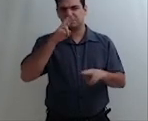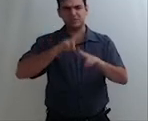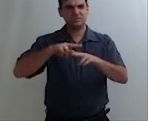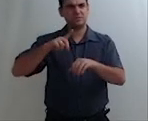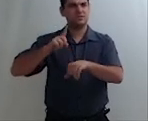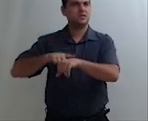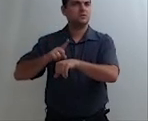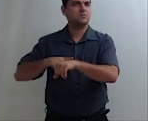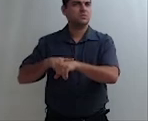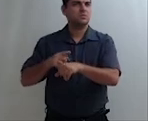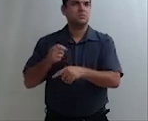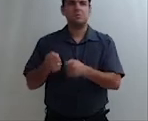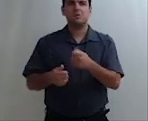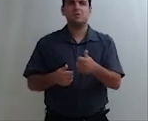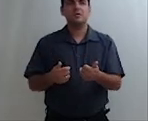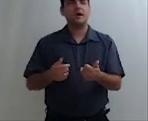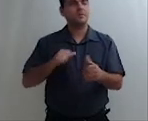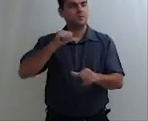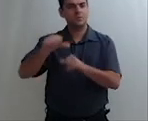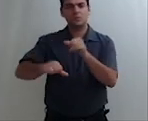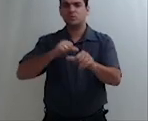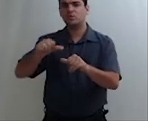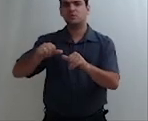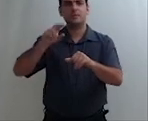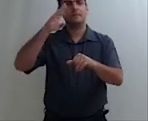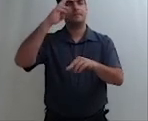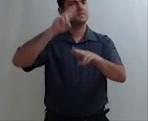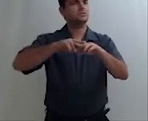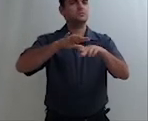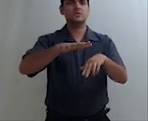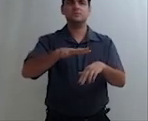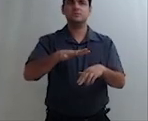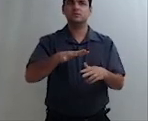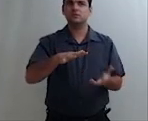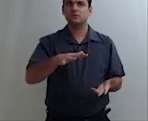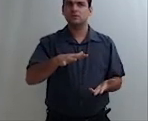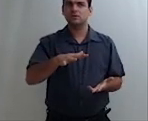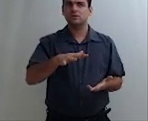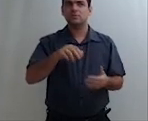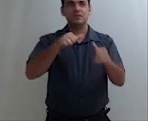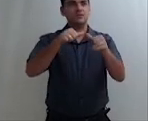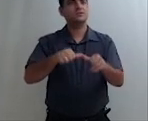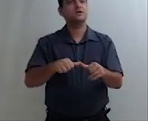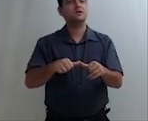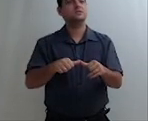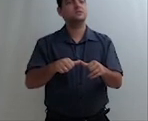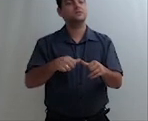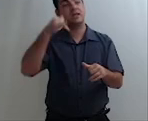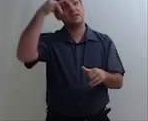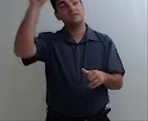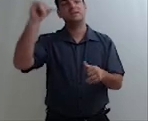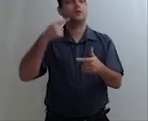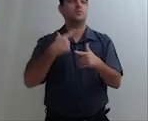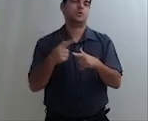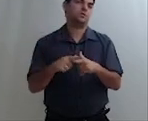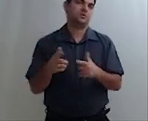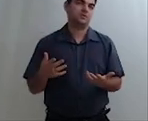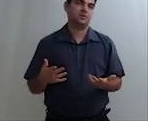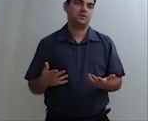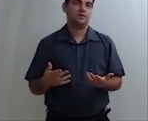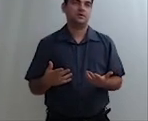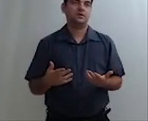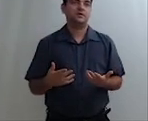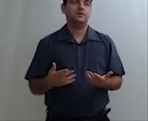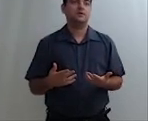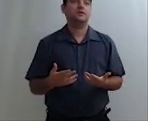cumprida convertida em prisão preventiva e essa prisão preventiva o ministro nefi Cordeiro